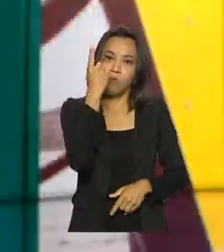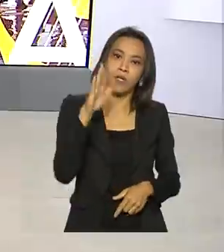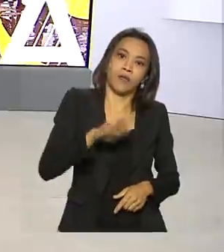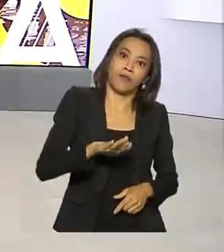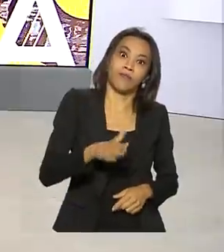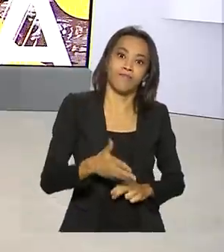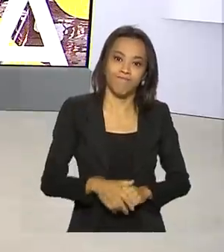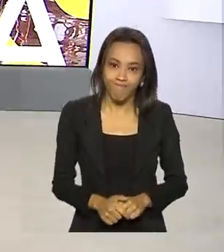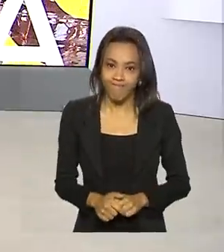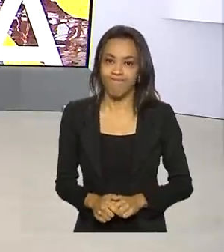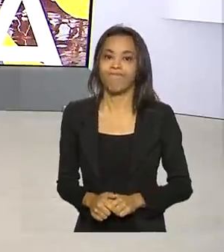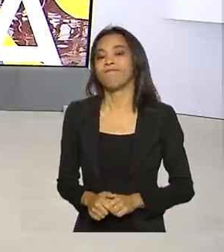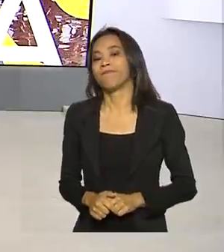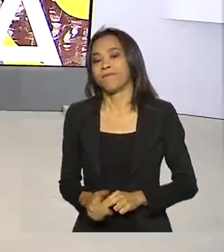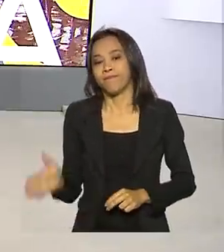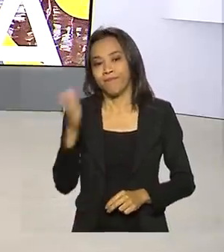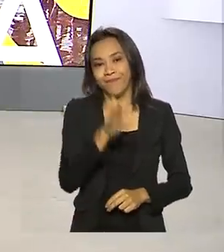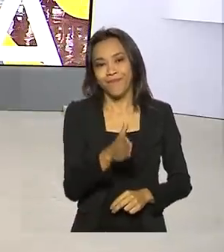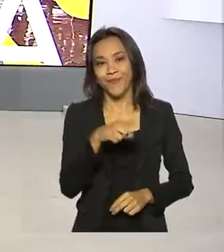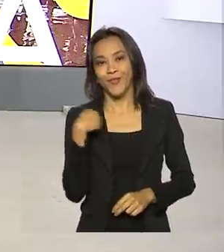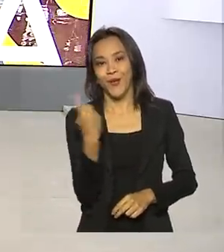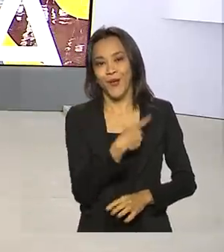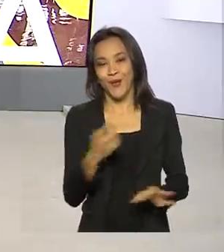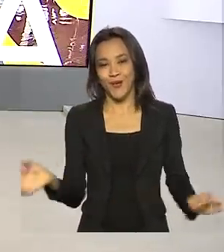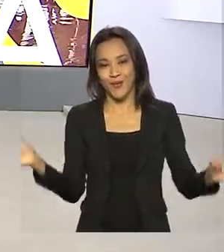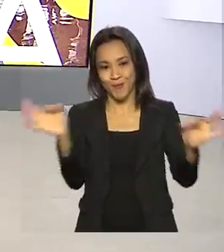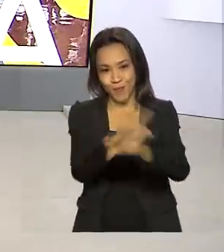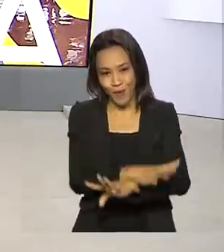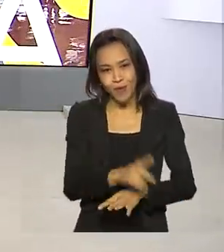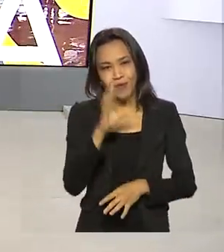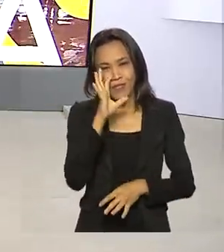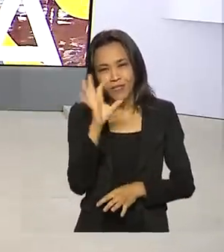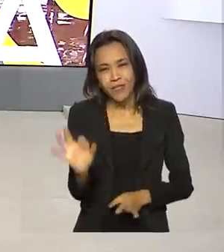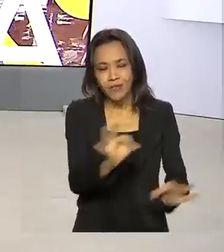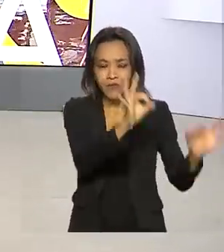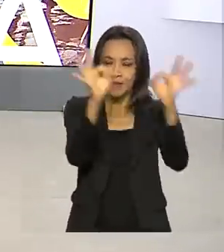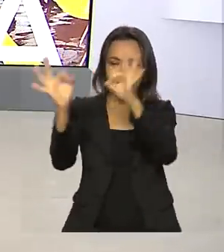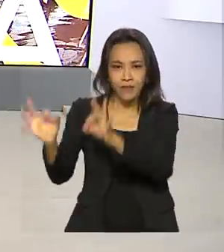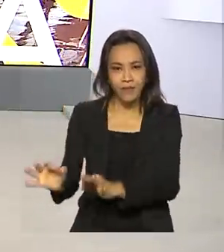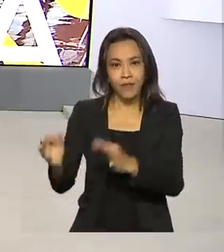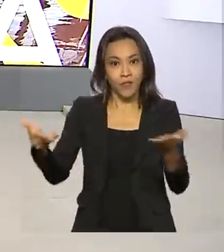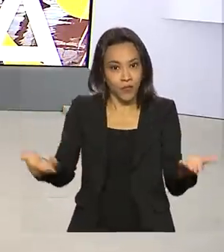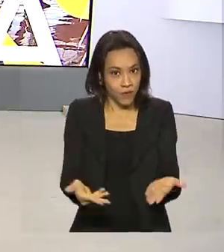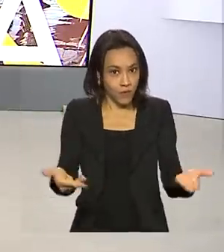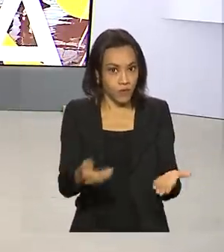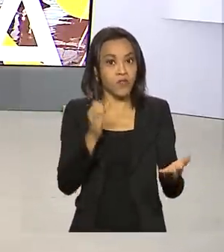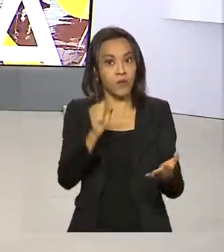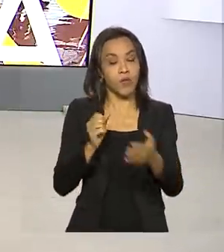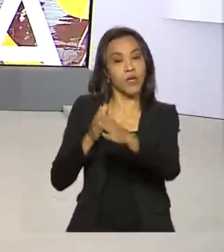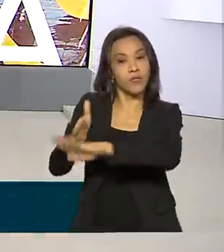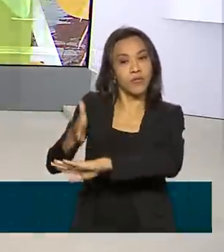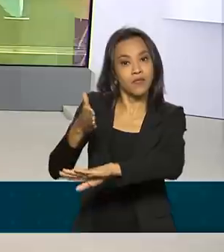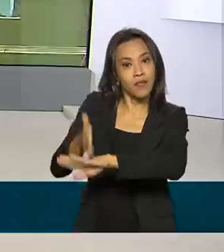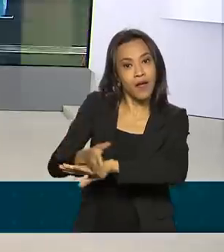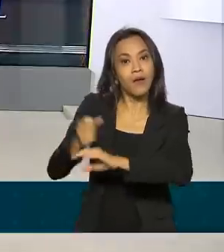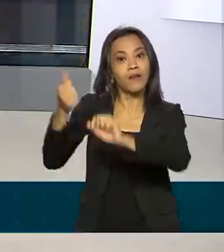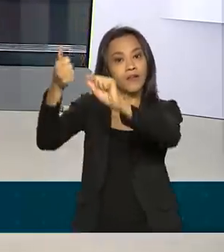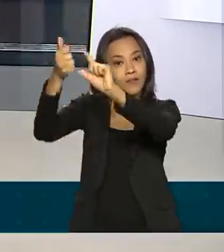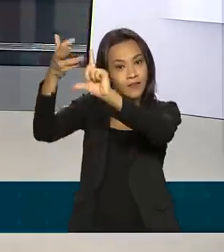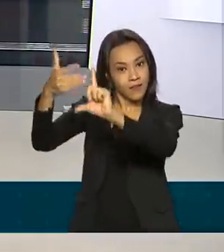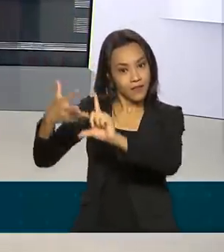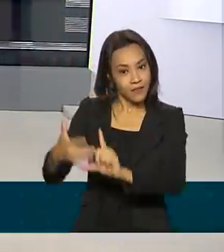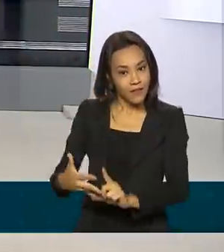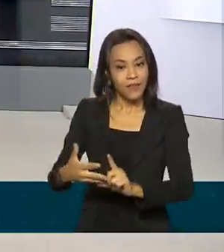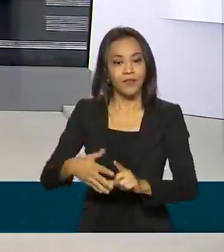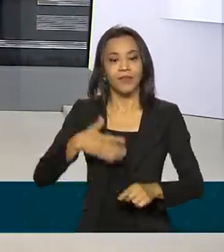da tarde o Brasil em dia fica por aqui para rever as reportagens de hoje você pode acessar as nossas redes